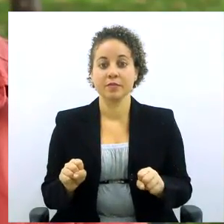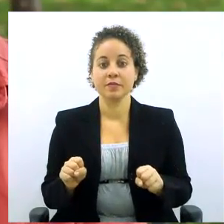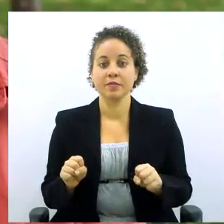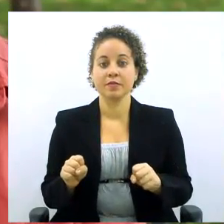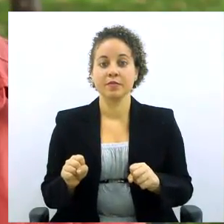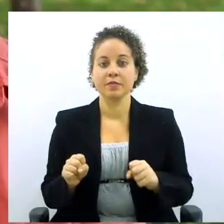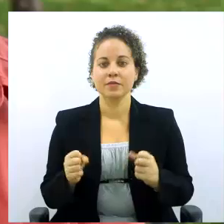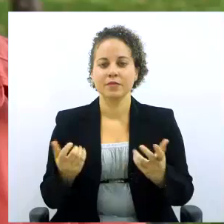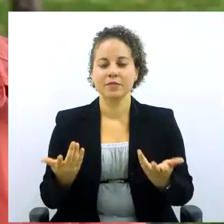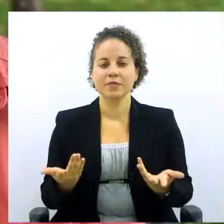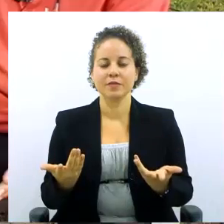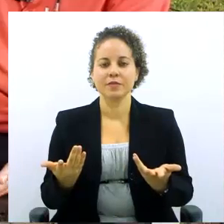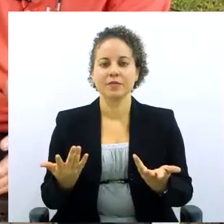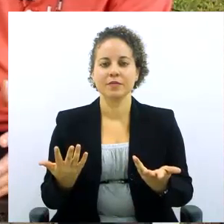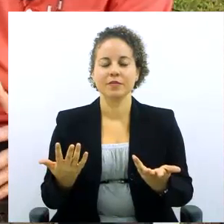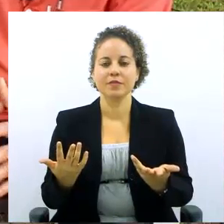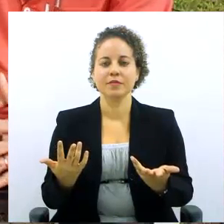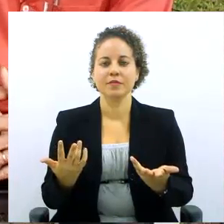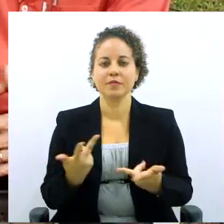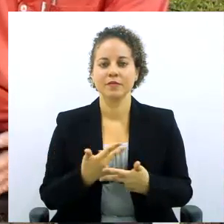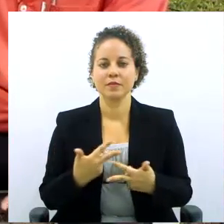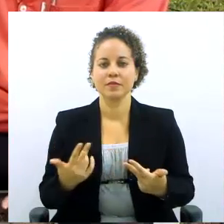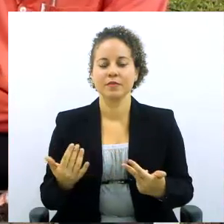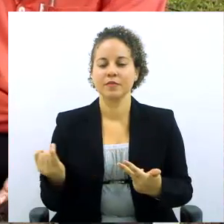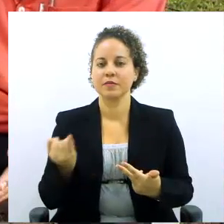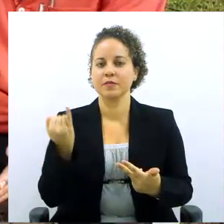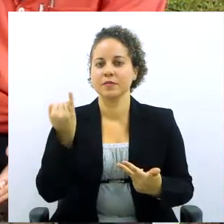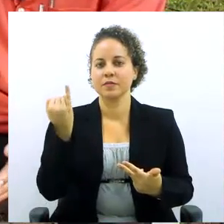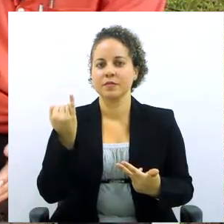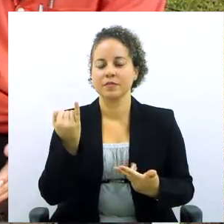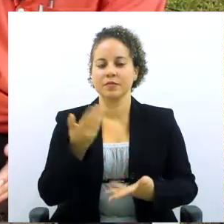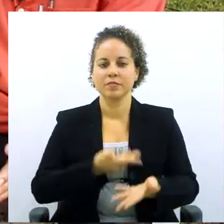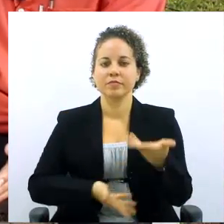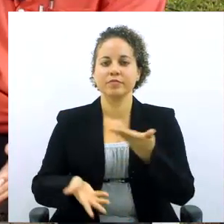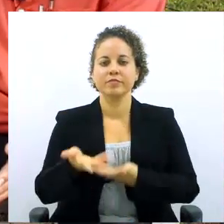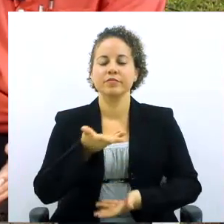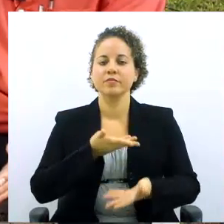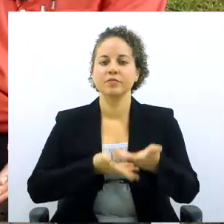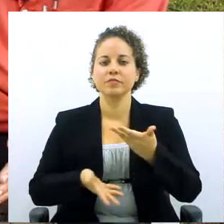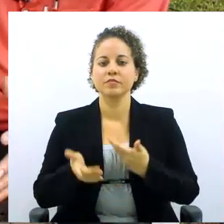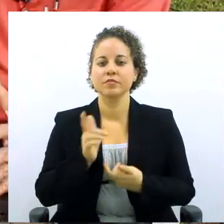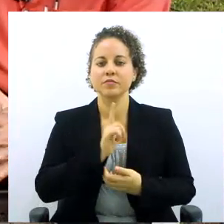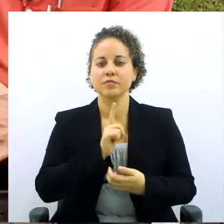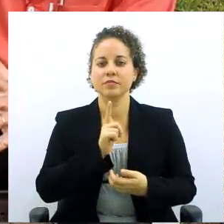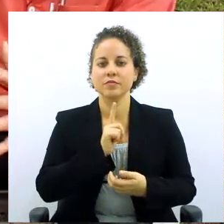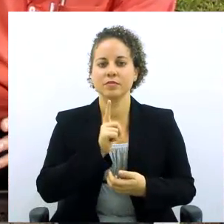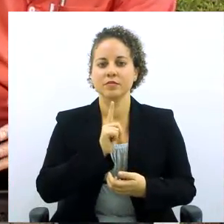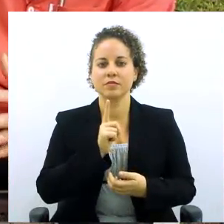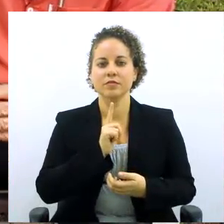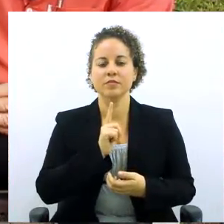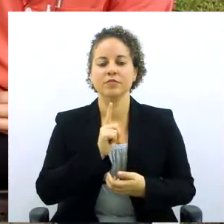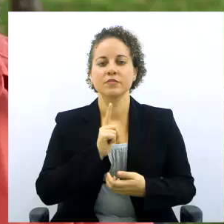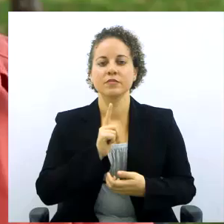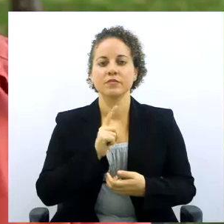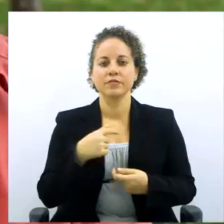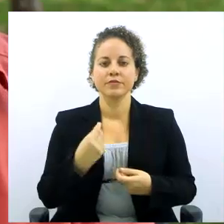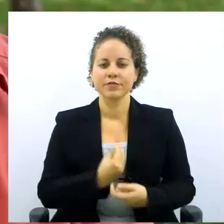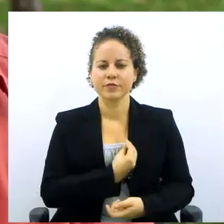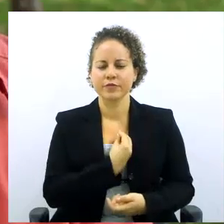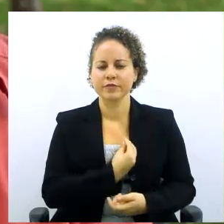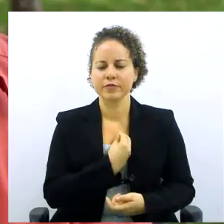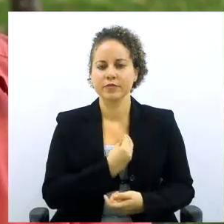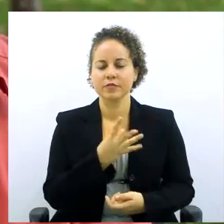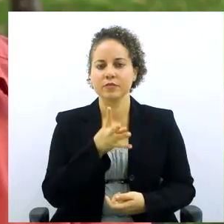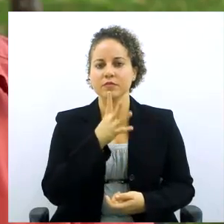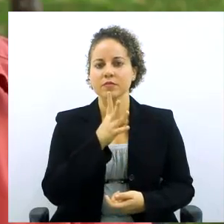sistema é uma coisa que realmente envolve todo tipo de relação, né? Você vive o tempo todo tentando